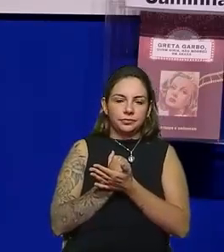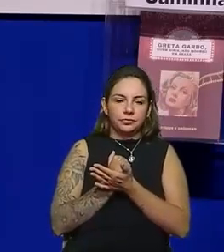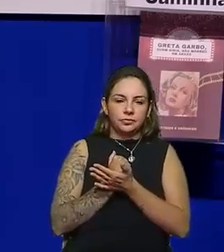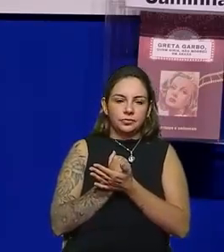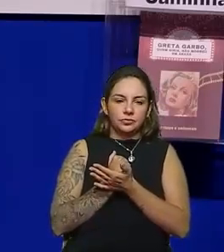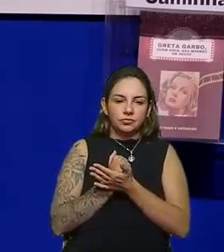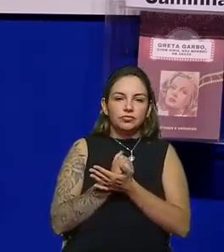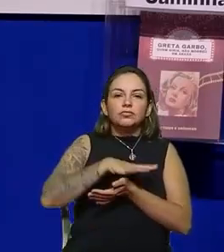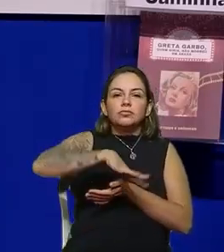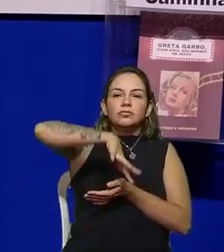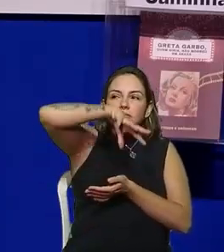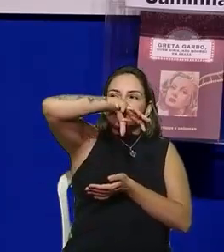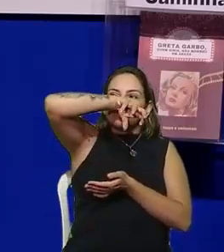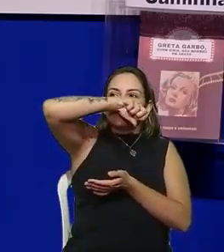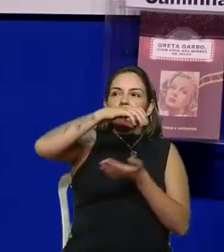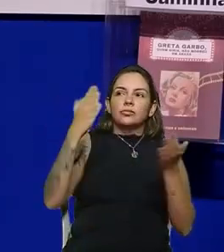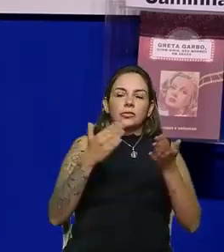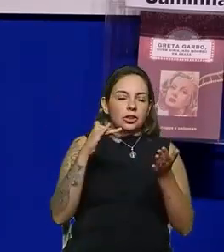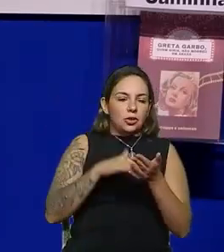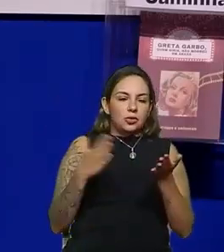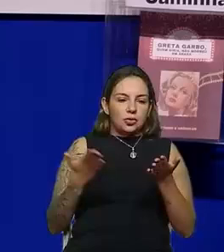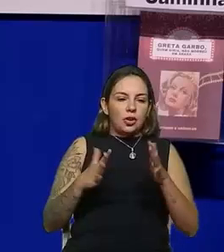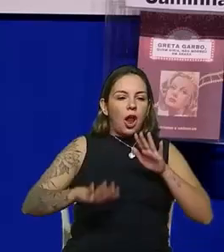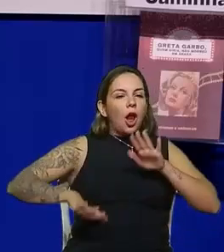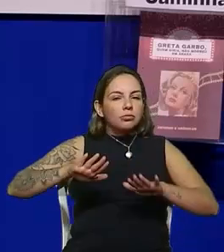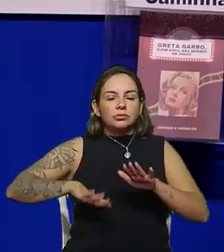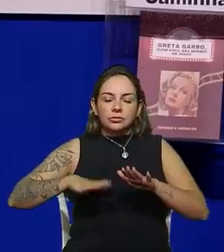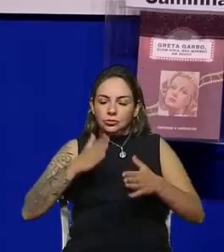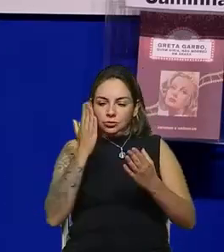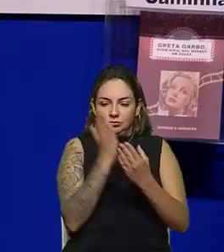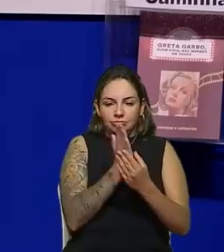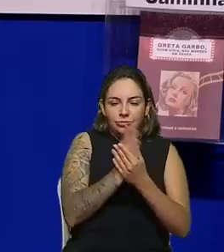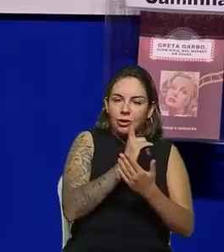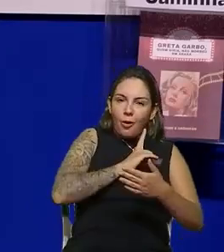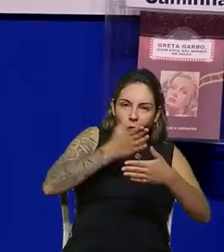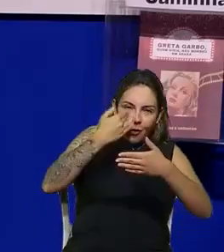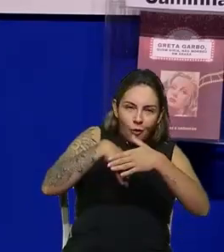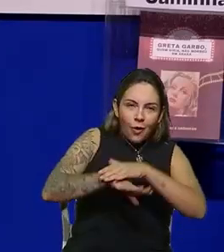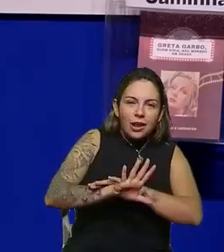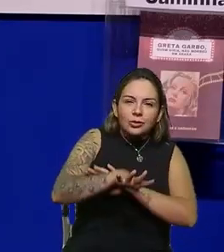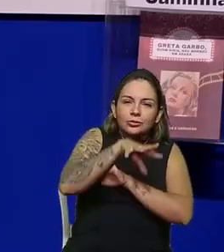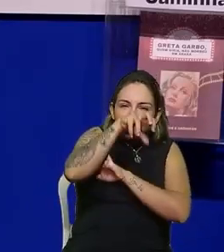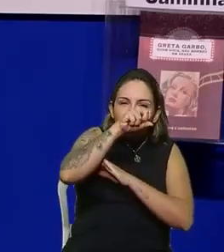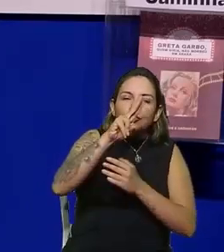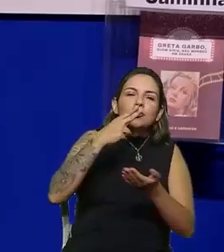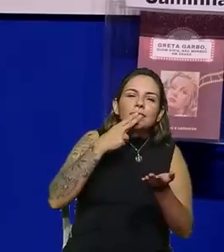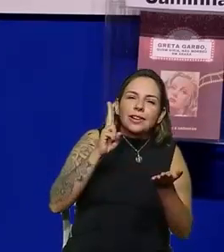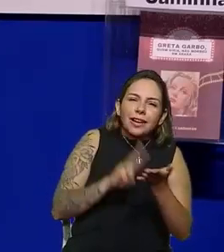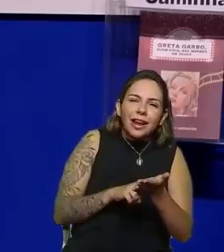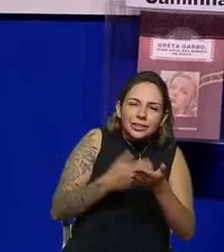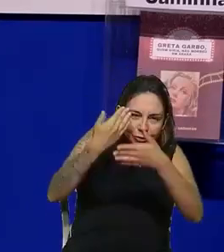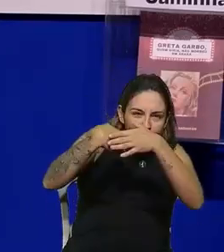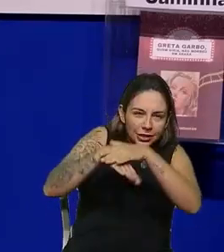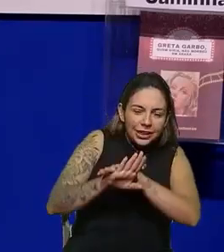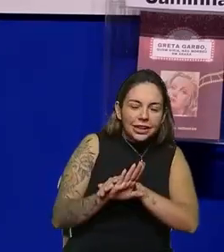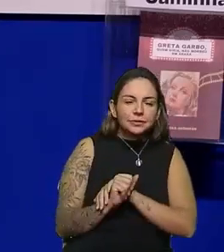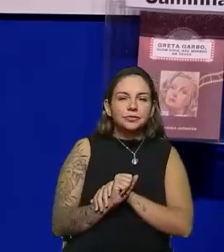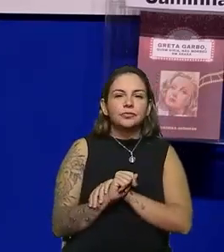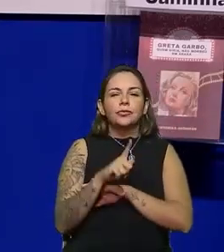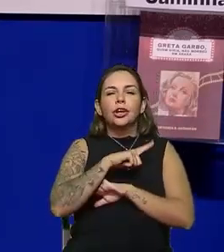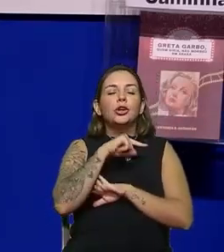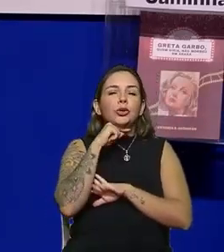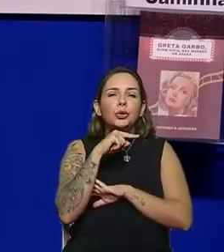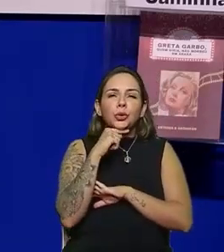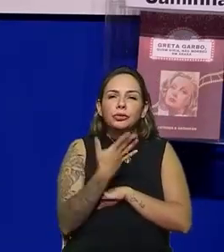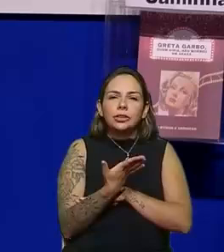um cheiro peculiar que até hoje algumas dessas pastas que a gente guarda têm, com cartas. Quando a gente tinha uma